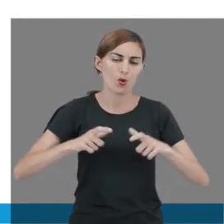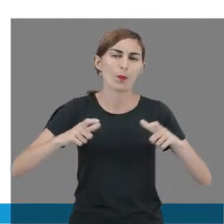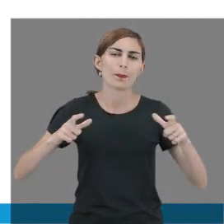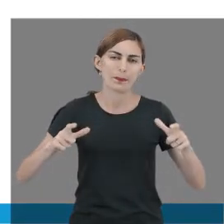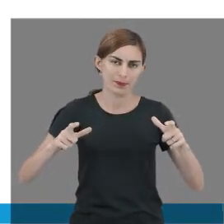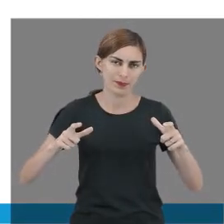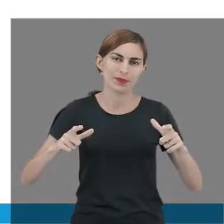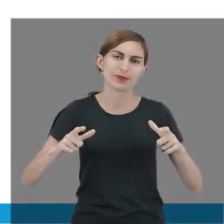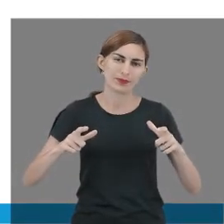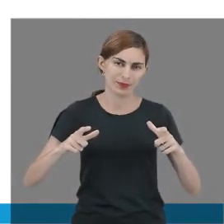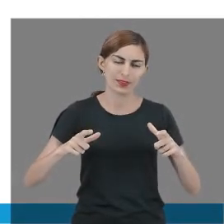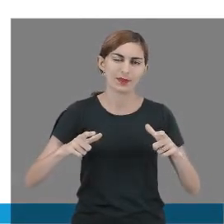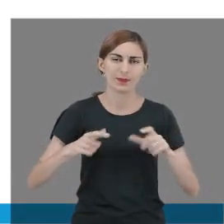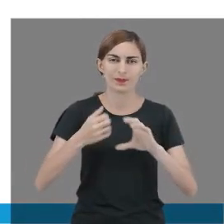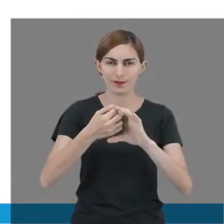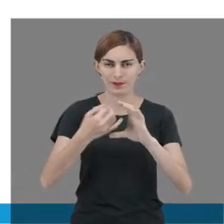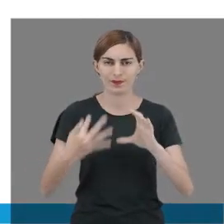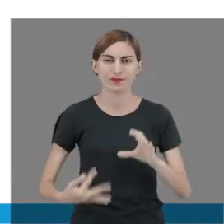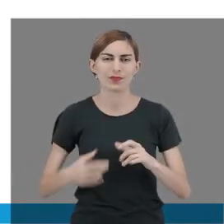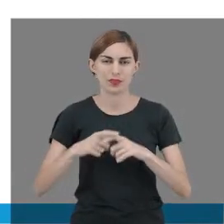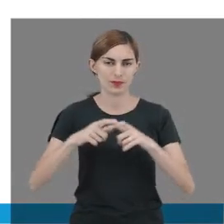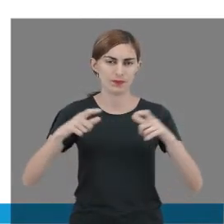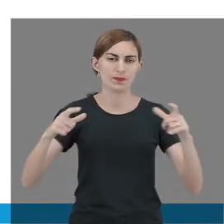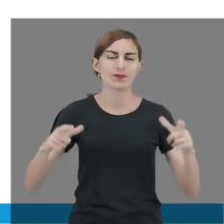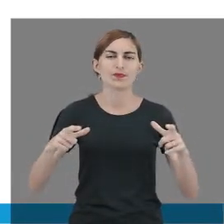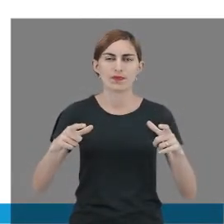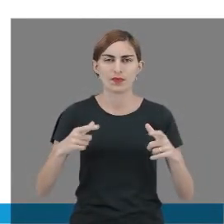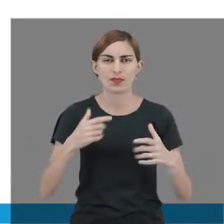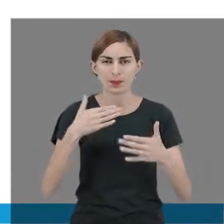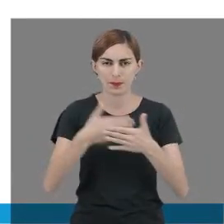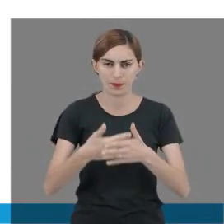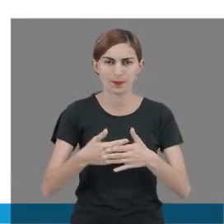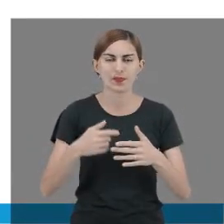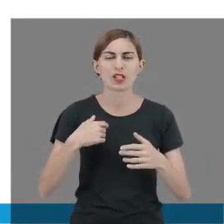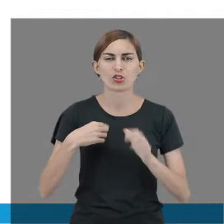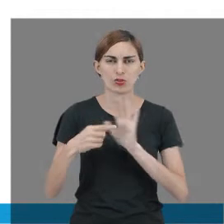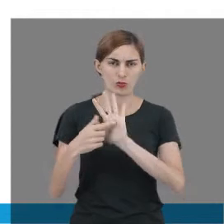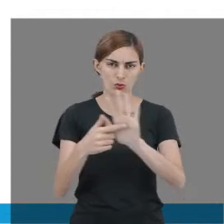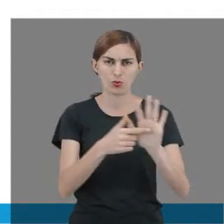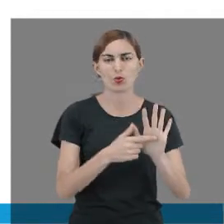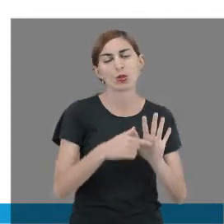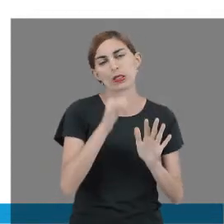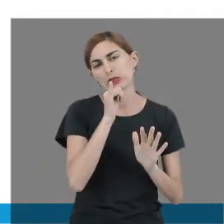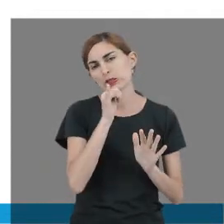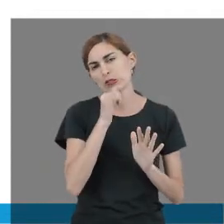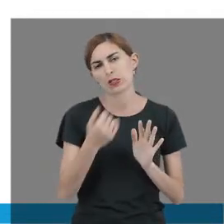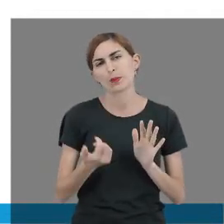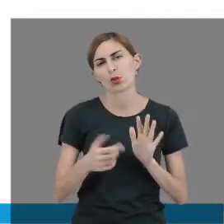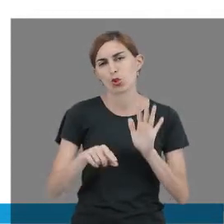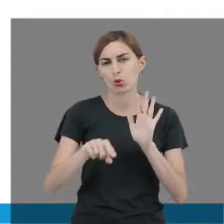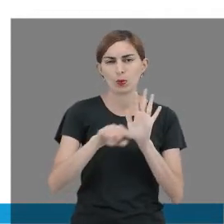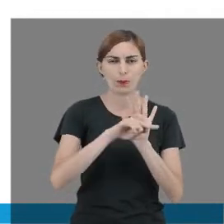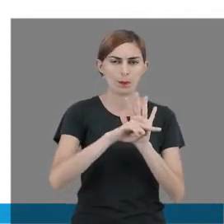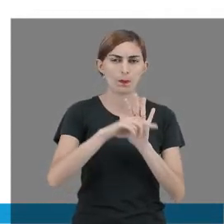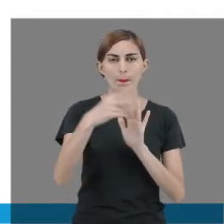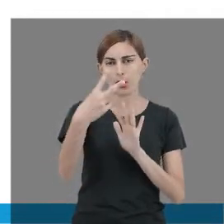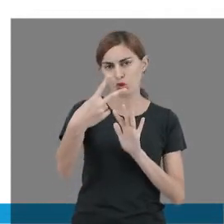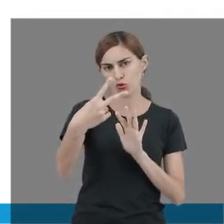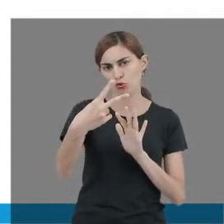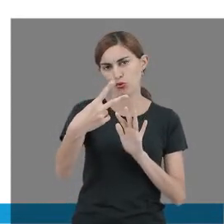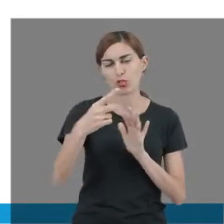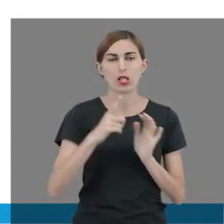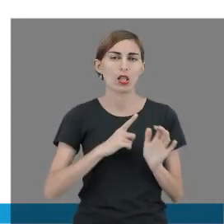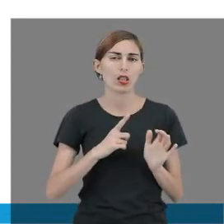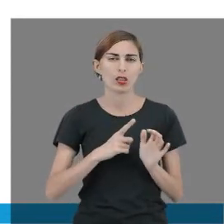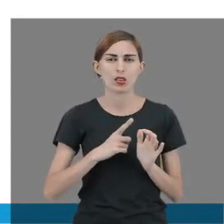sensibilidade, mas diminui a especificidade, e quanto mais próximo do que a gente coloca, por exemplo, se a gente colocar no percentil -2, a